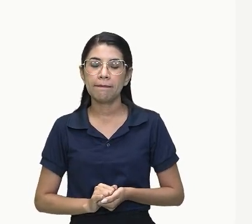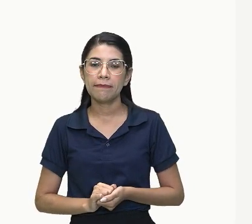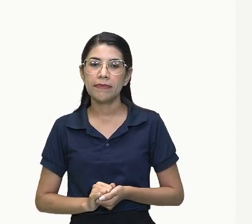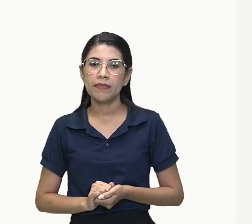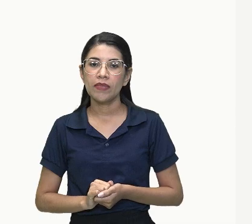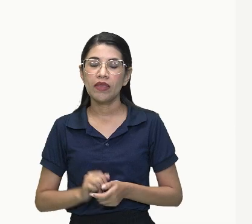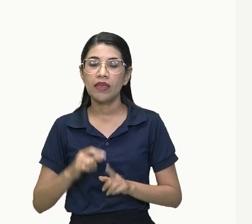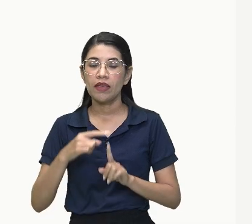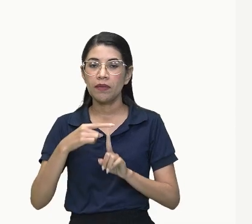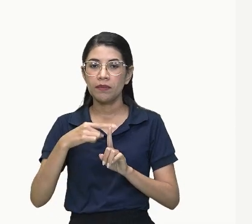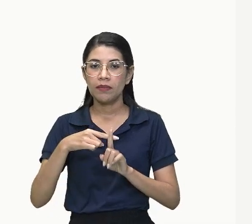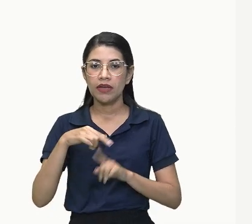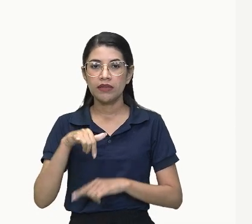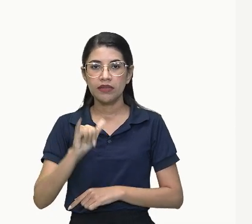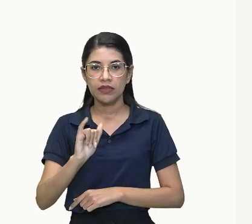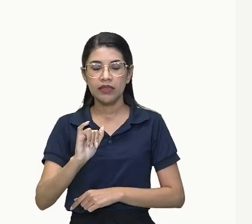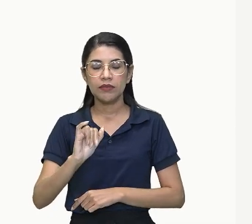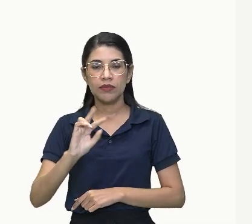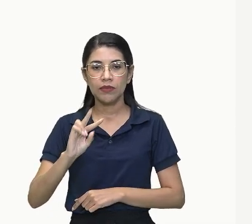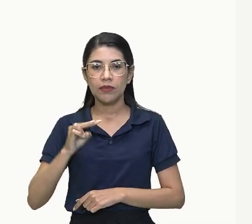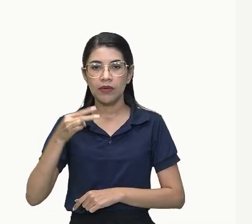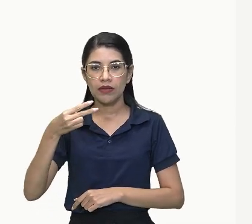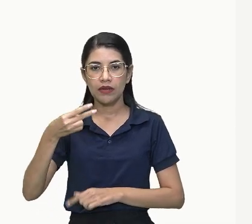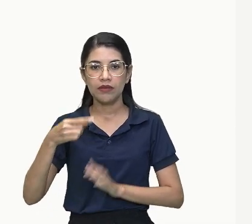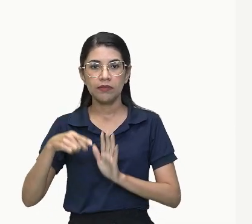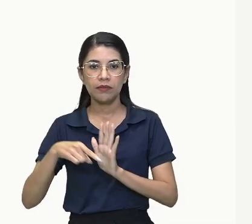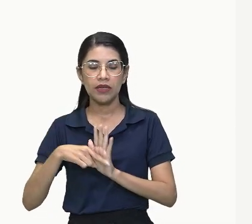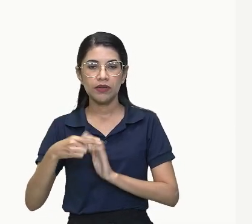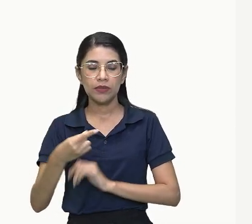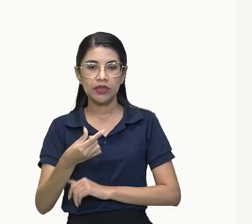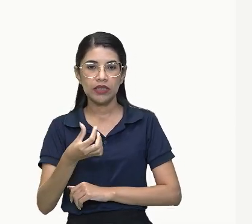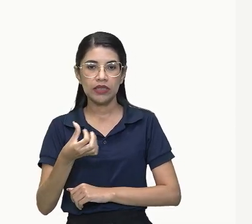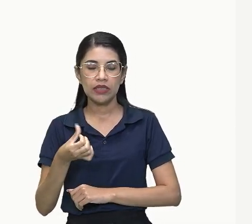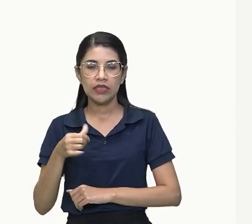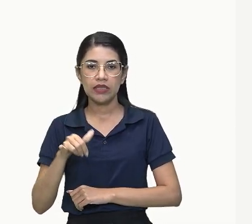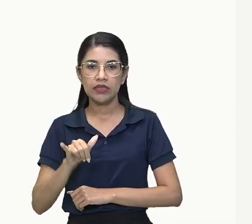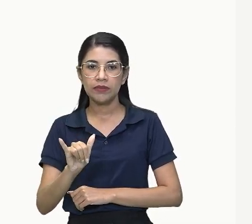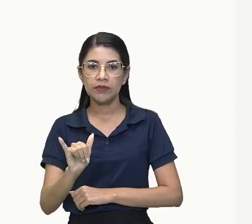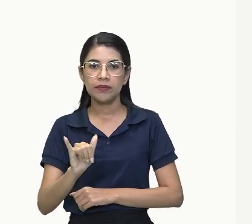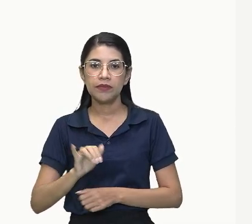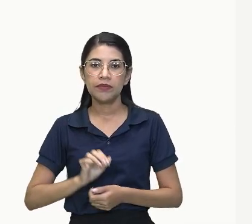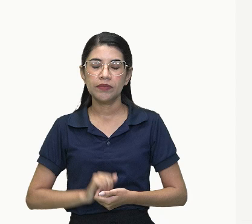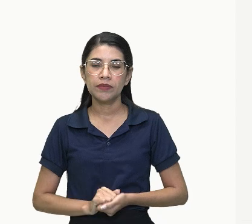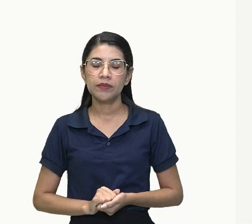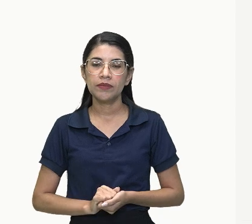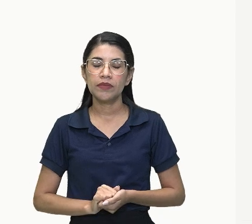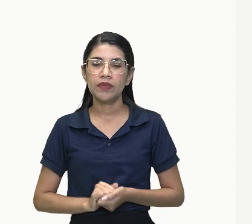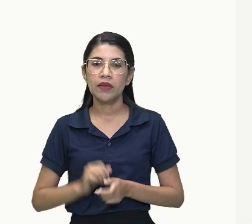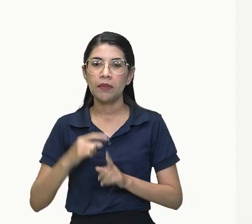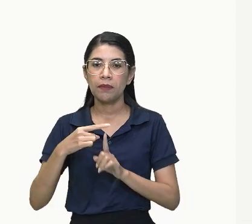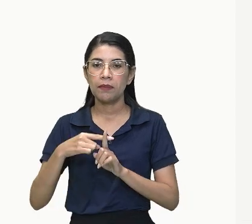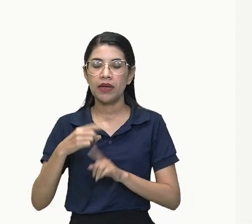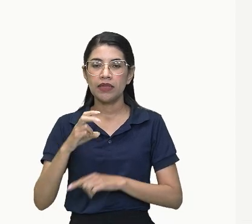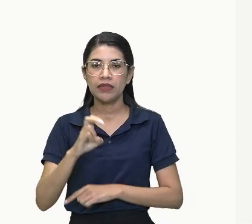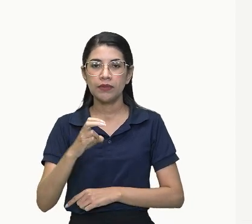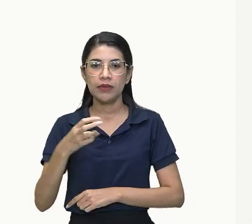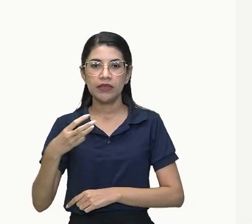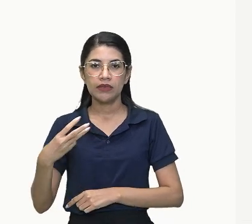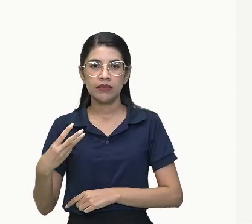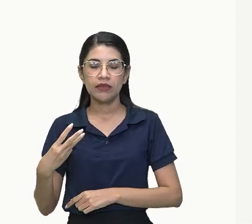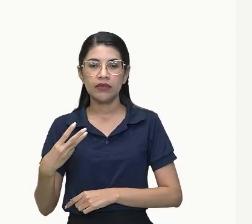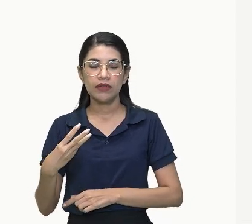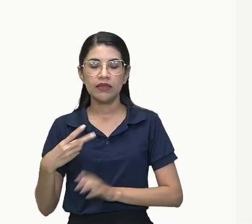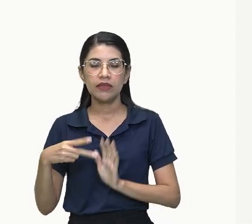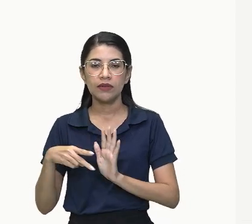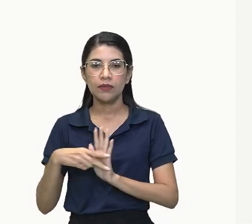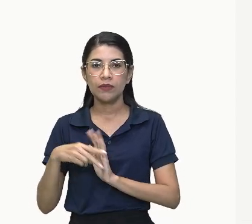Mais y ao quadrado menos 16y, mais 53 igual a